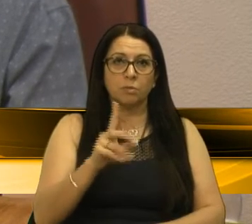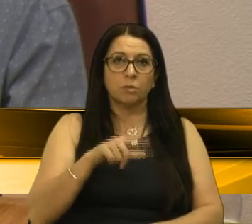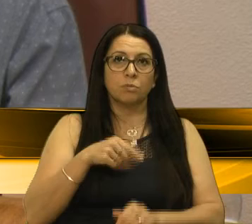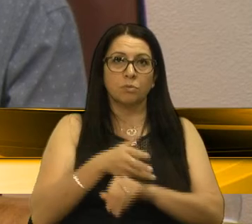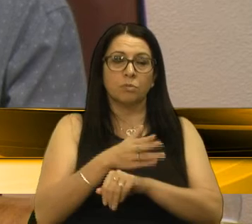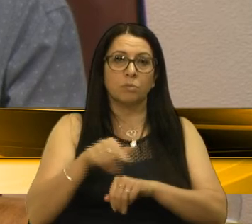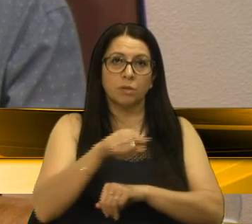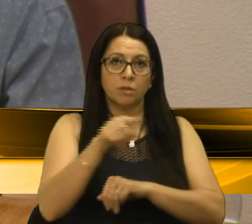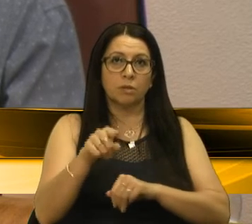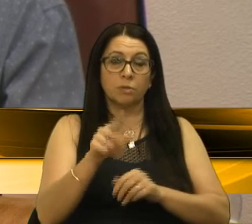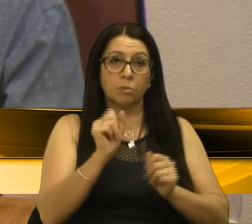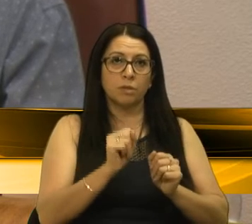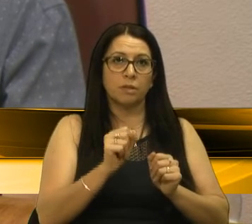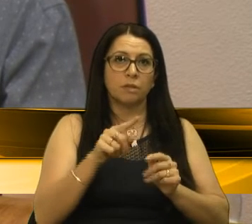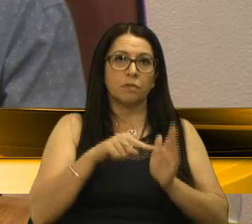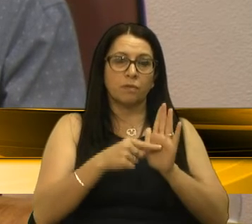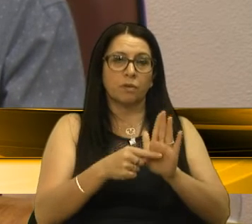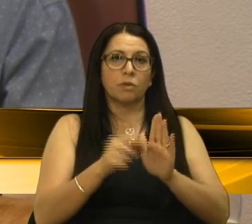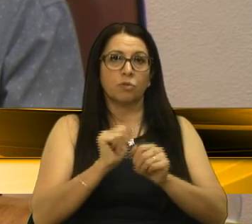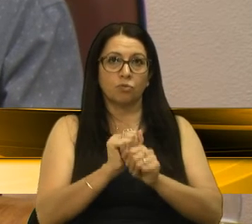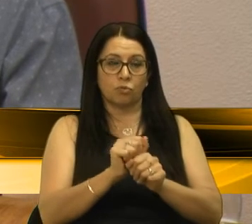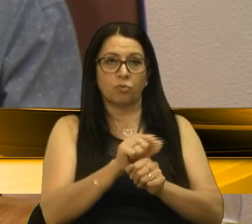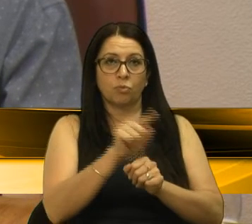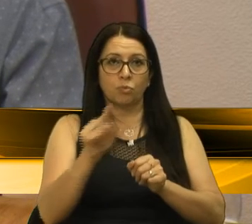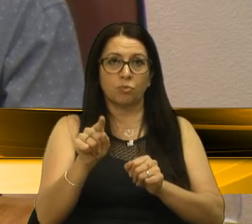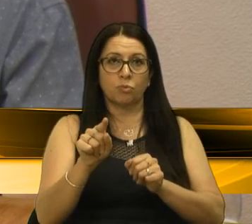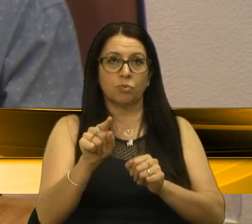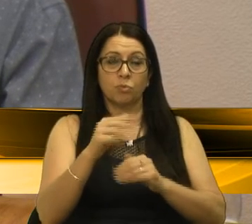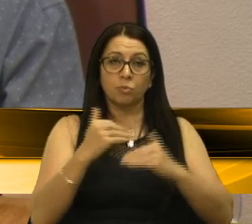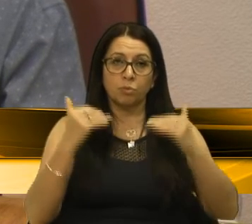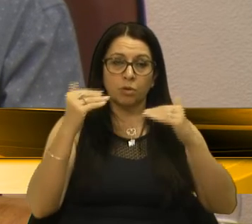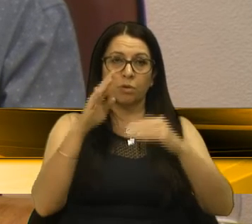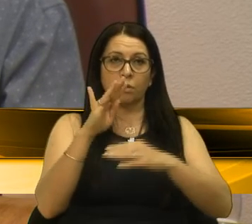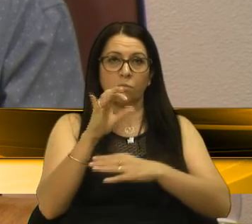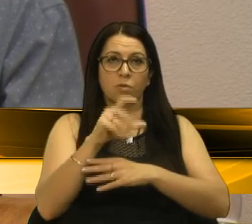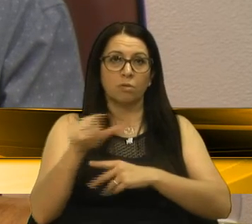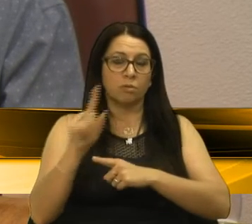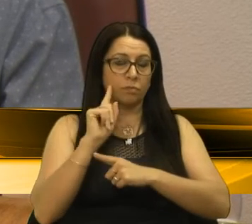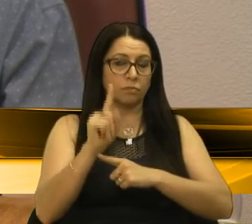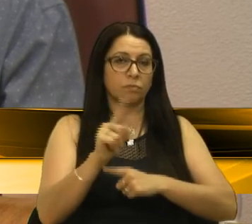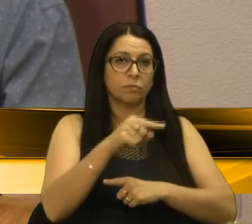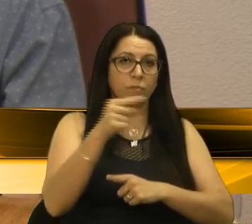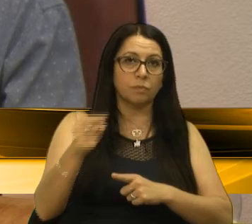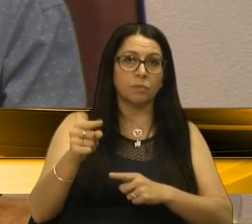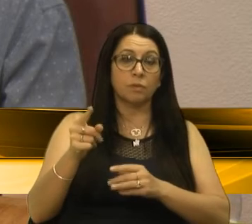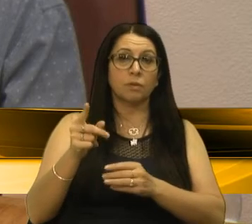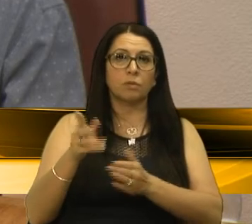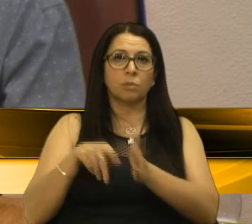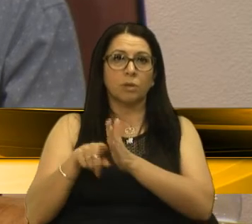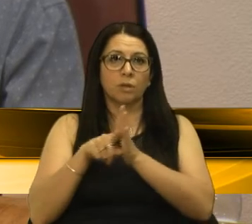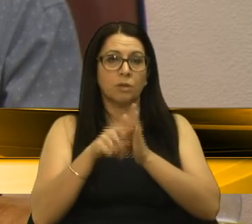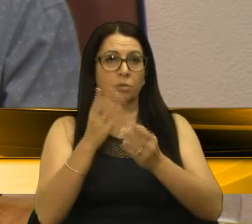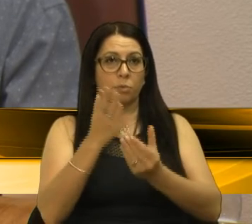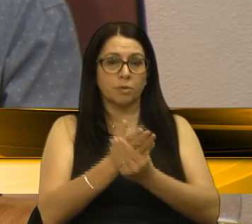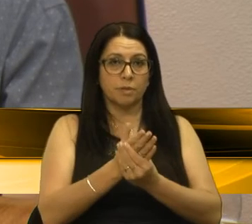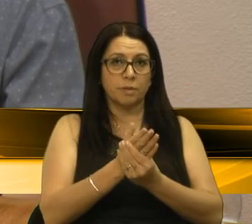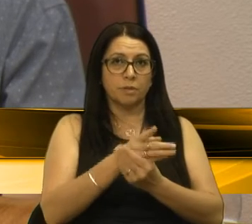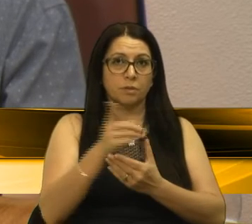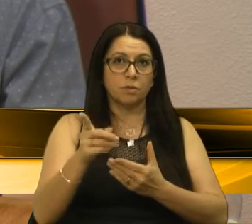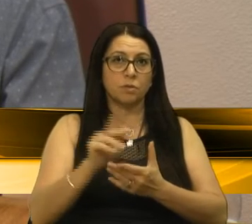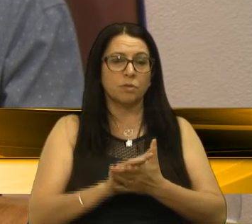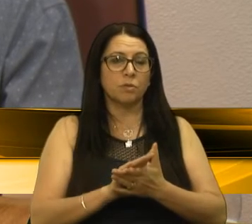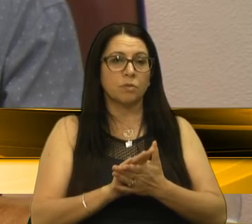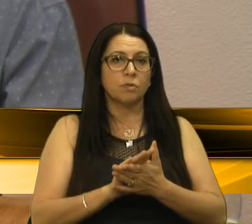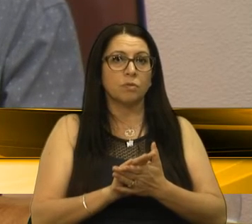parte, poderá suscitar perante o Superior Tribunal de Justiça, em qualquer fase do inquérito ou processo, incidente